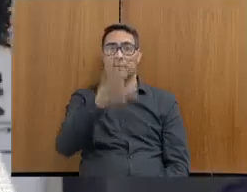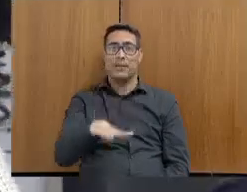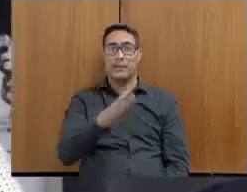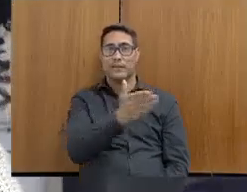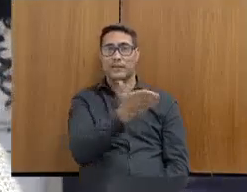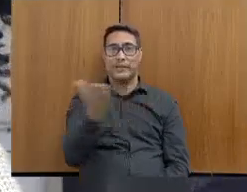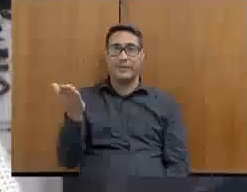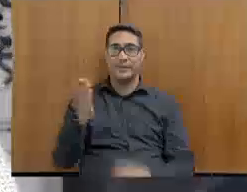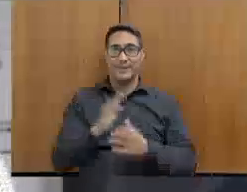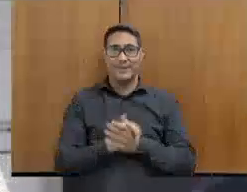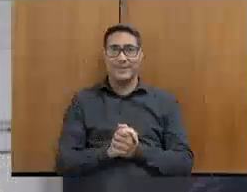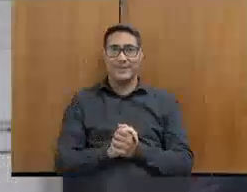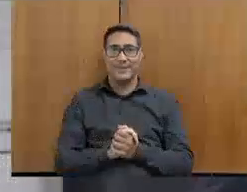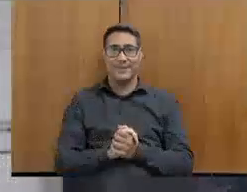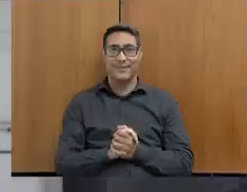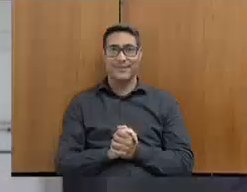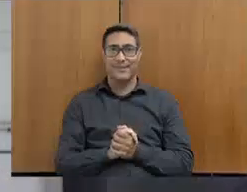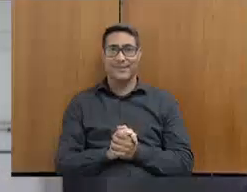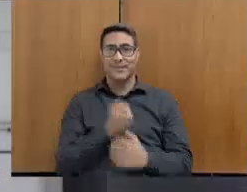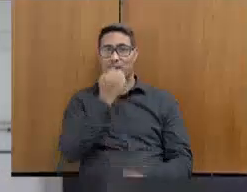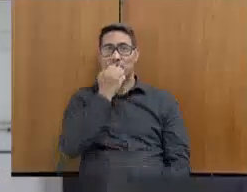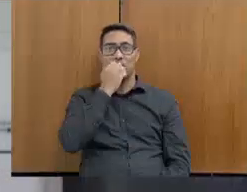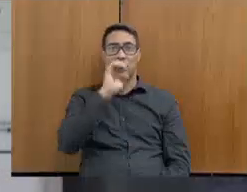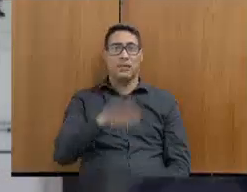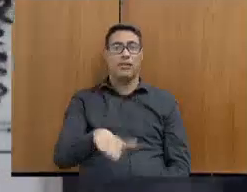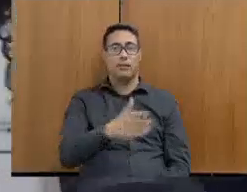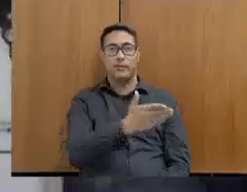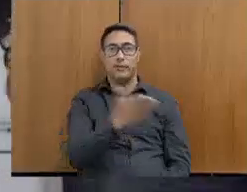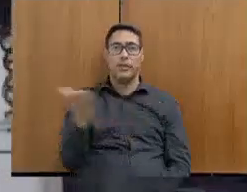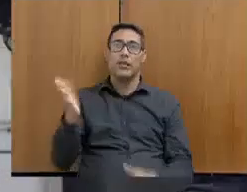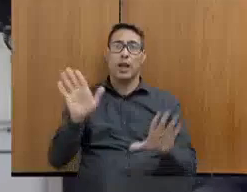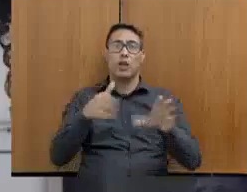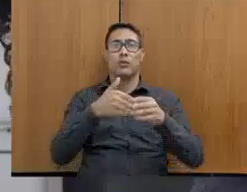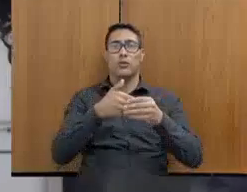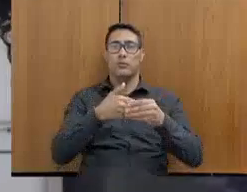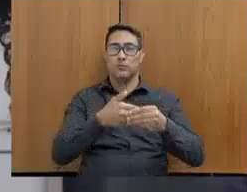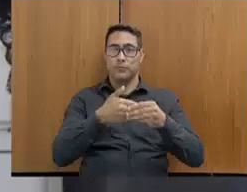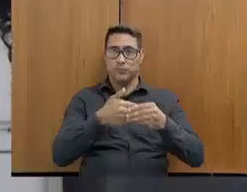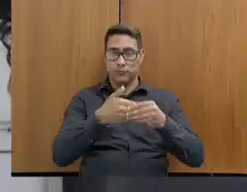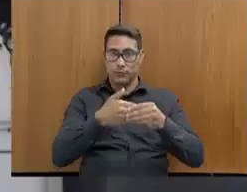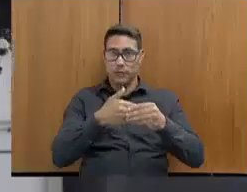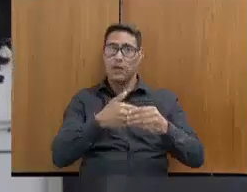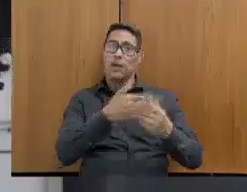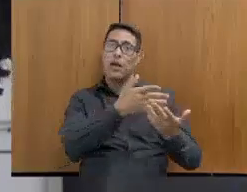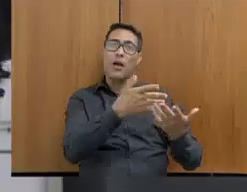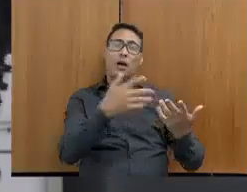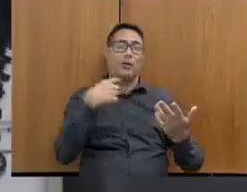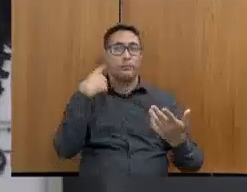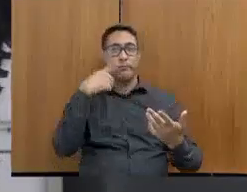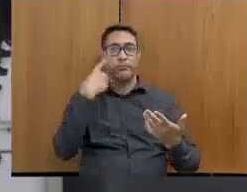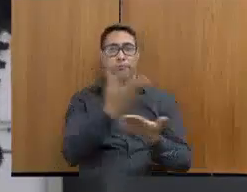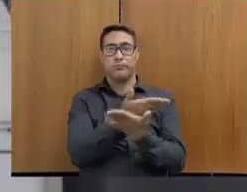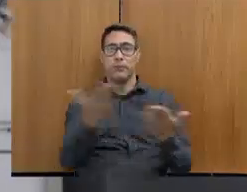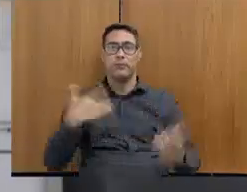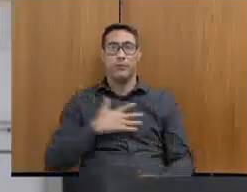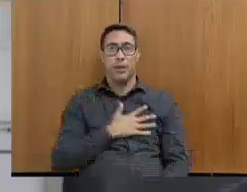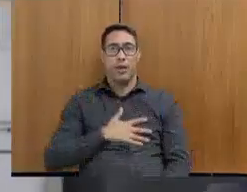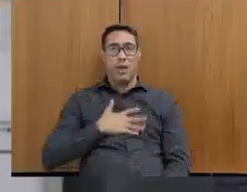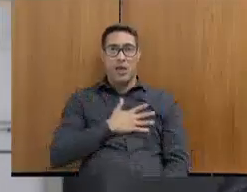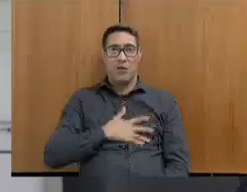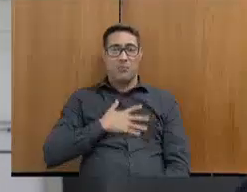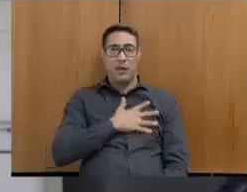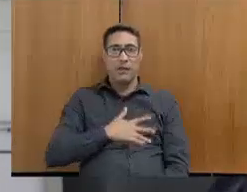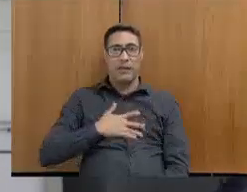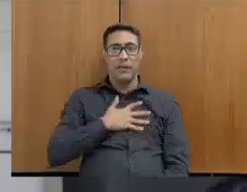não te almoçamos ainda mas boa tarde quero cumprimentar os colegas deputados deputadas e é um prazer conhecer